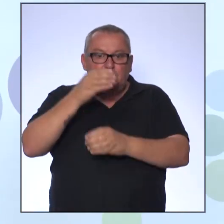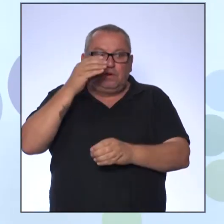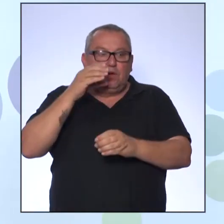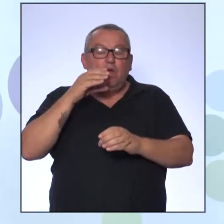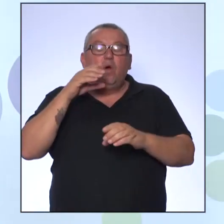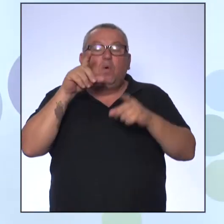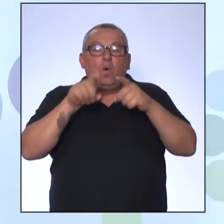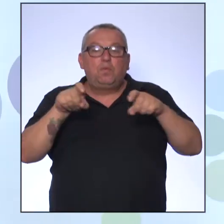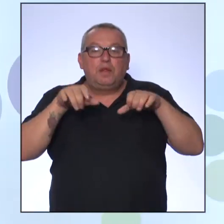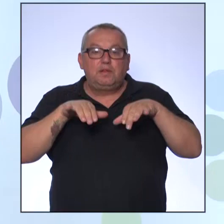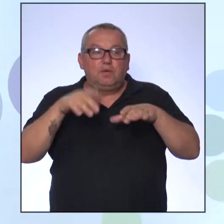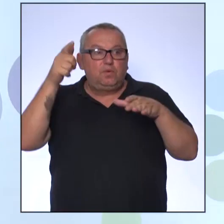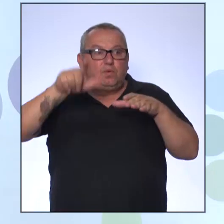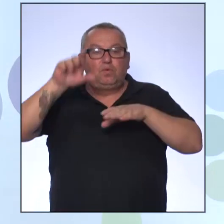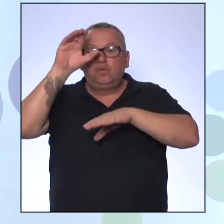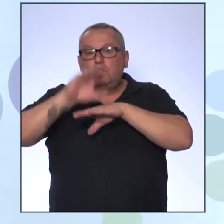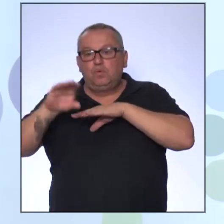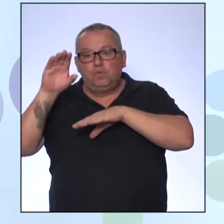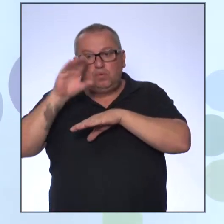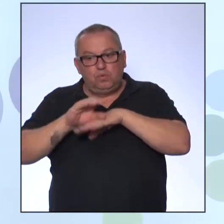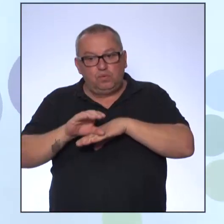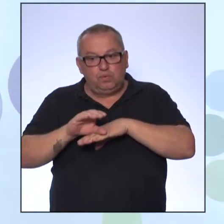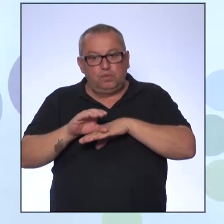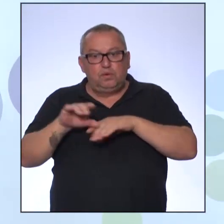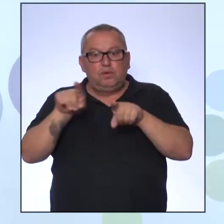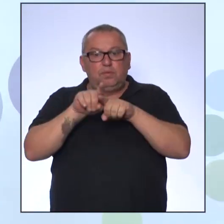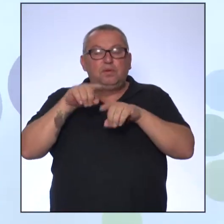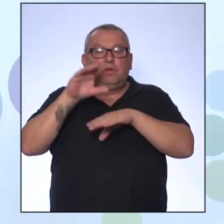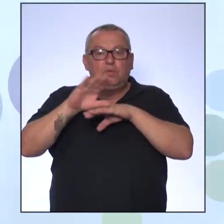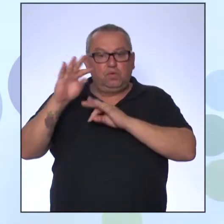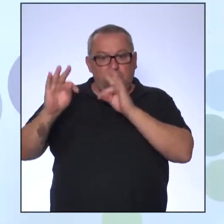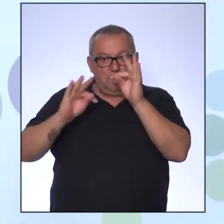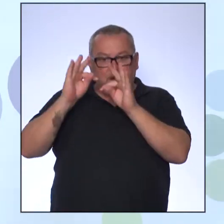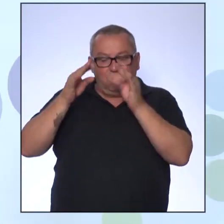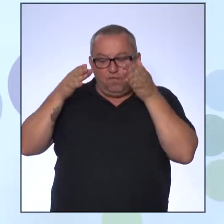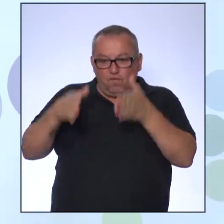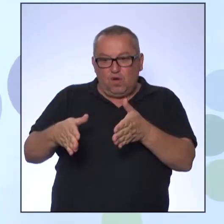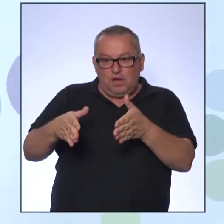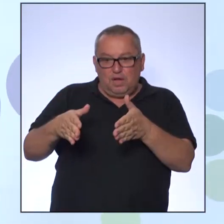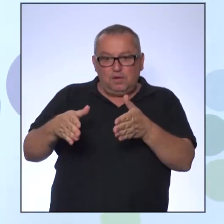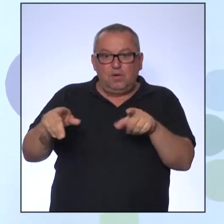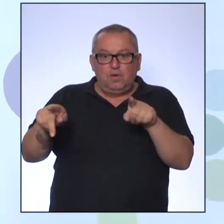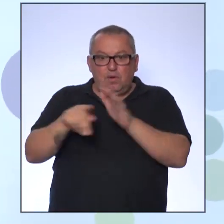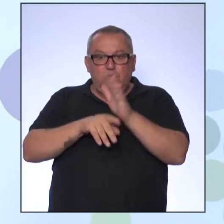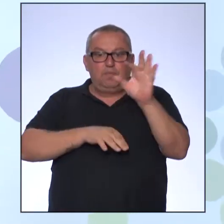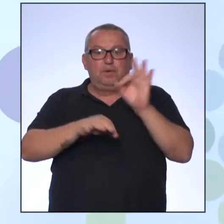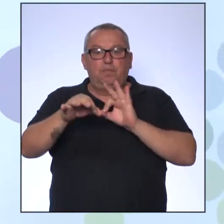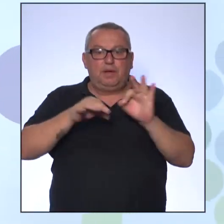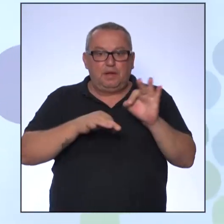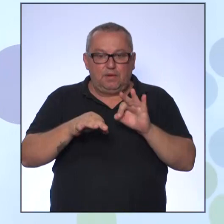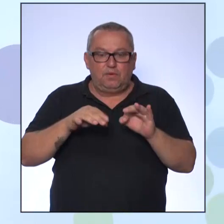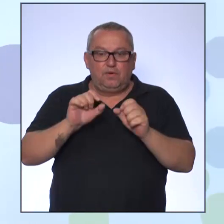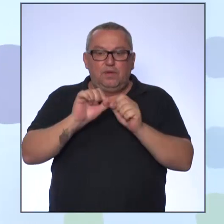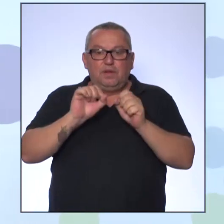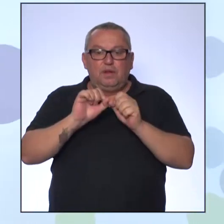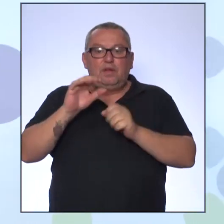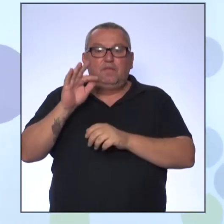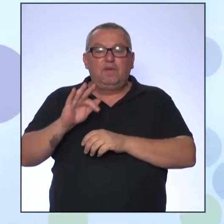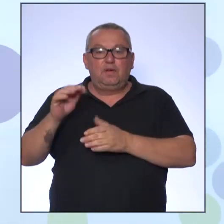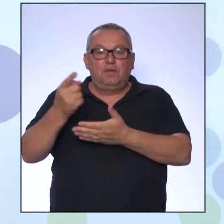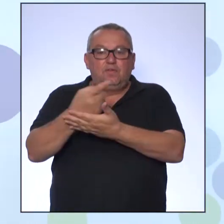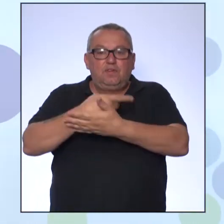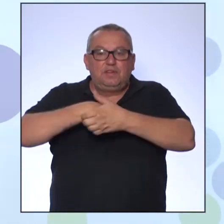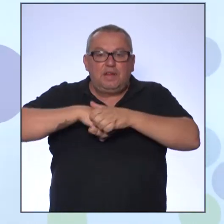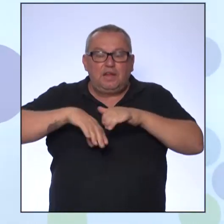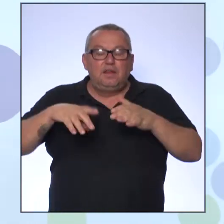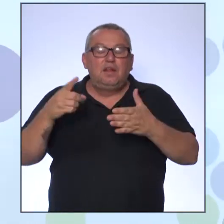computação, entre outros cursos, né? Inclusive tem cursos técnicos somente de preparo para você fazer design de